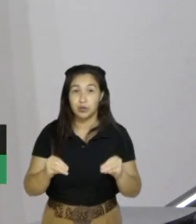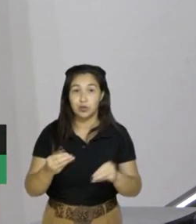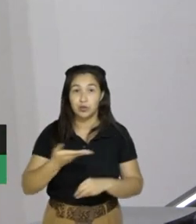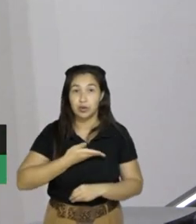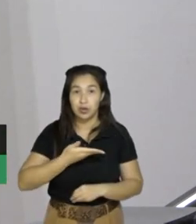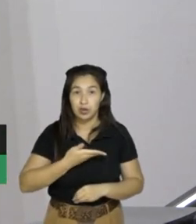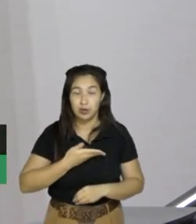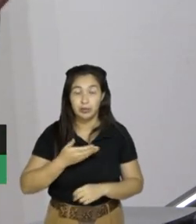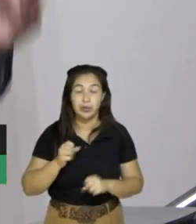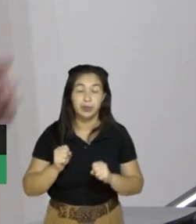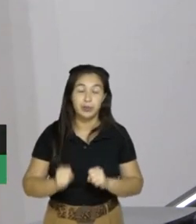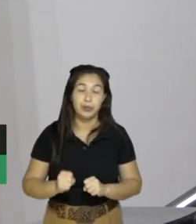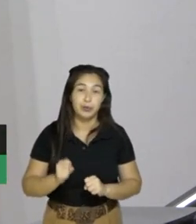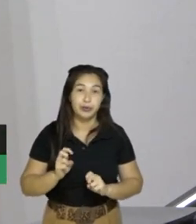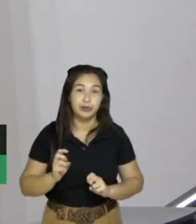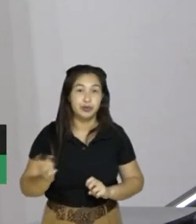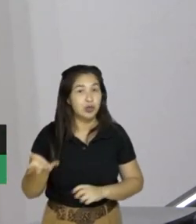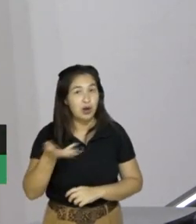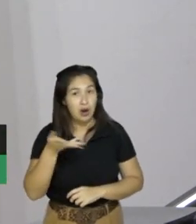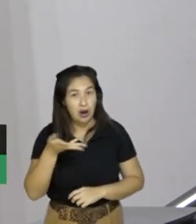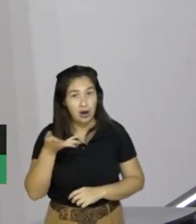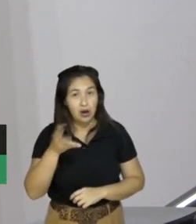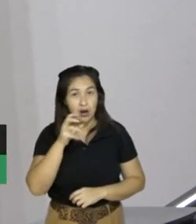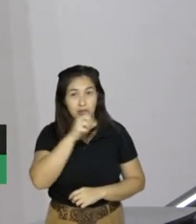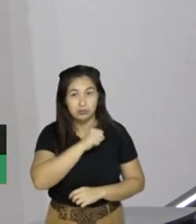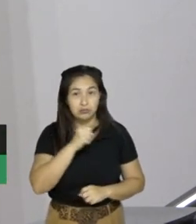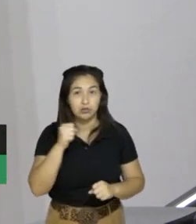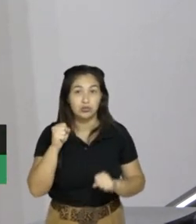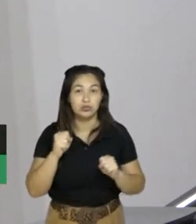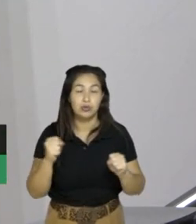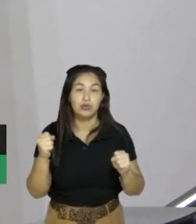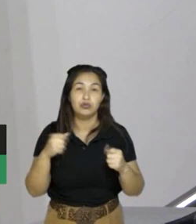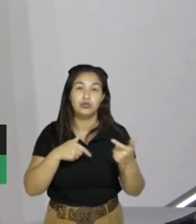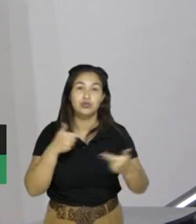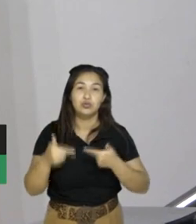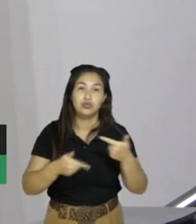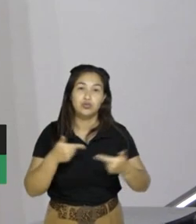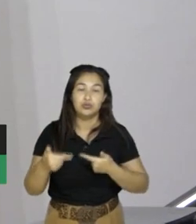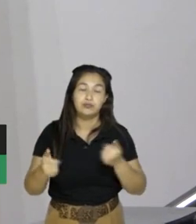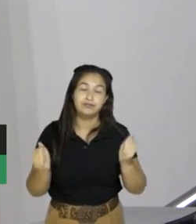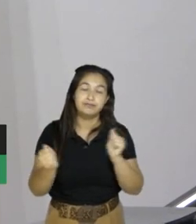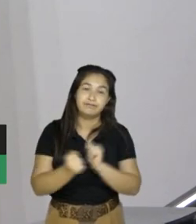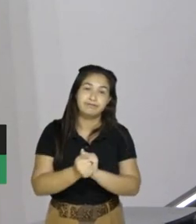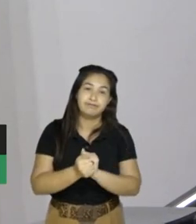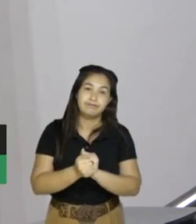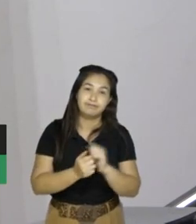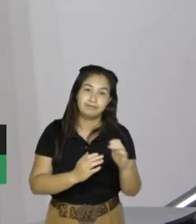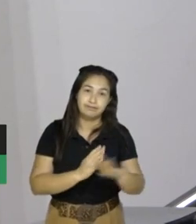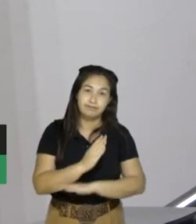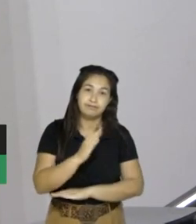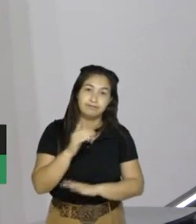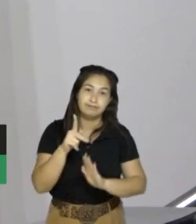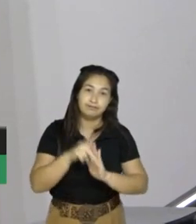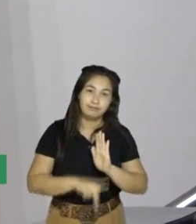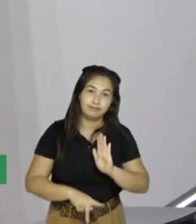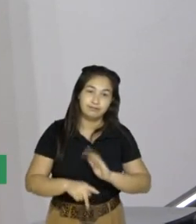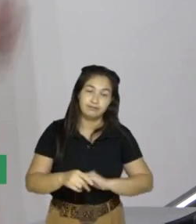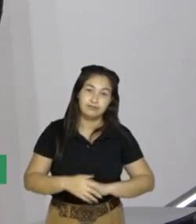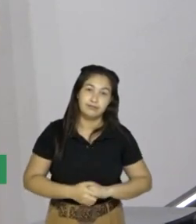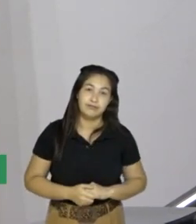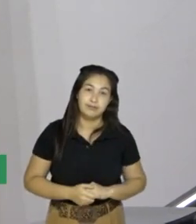que a gente possa dar celeridade trabalhar há várias mãos para que esse projeto possa avançar no Parlamento Catarinense